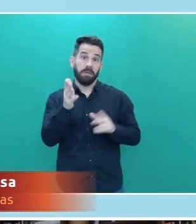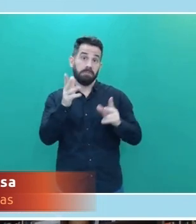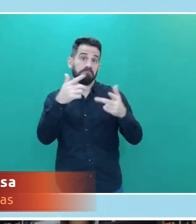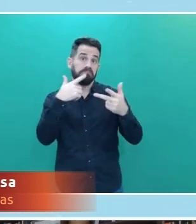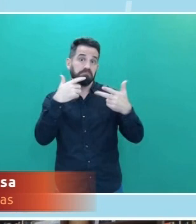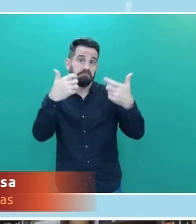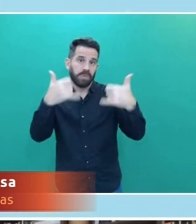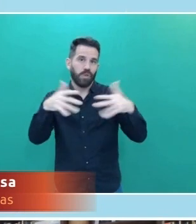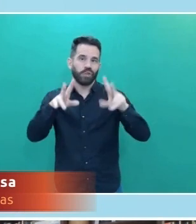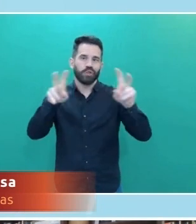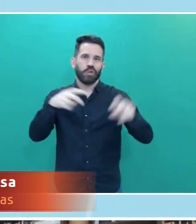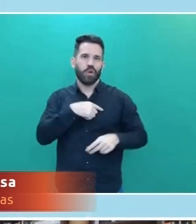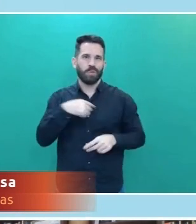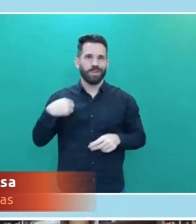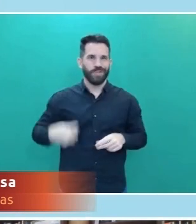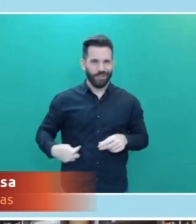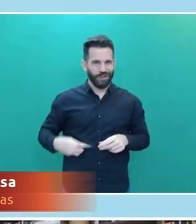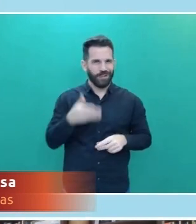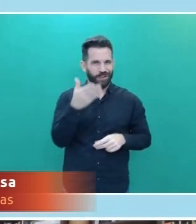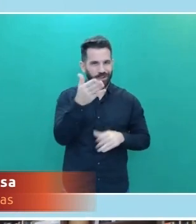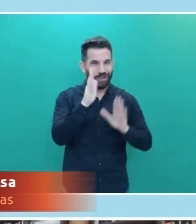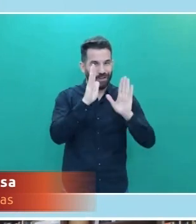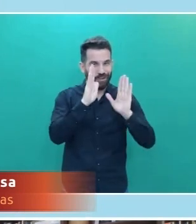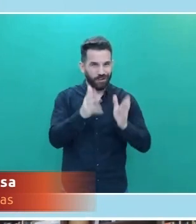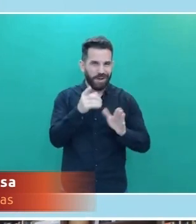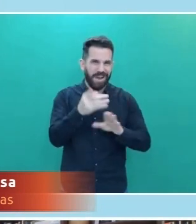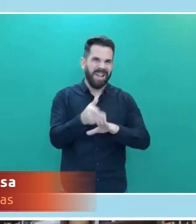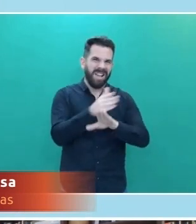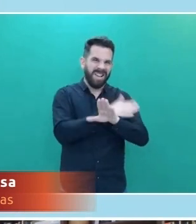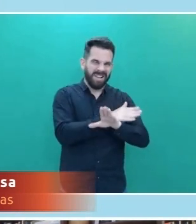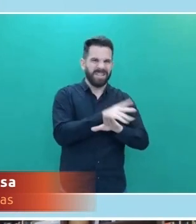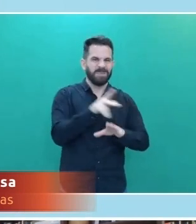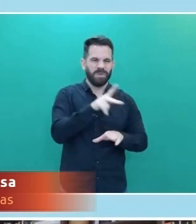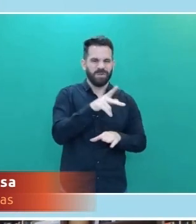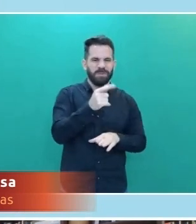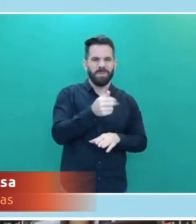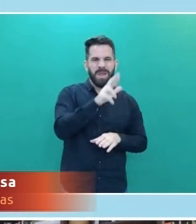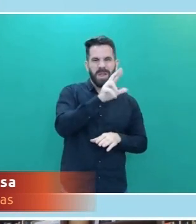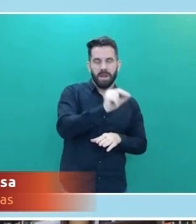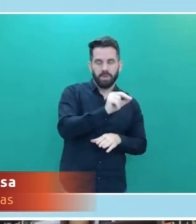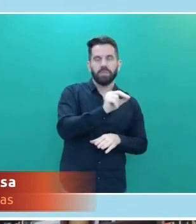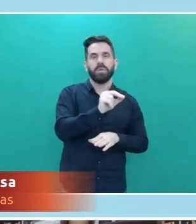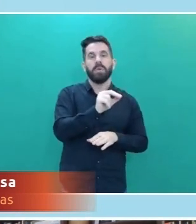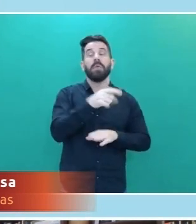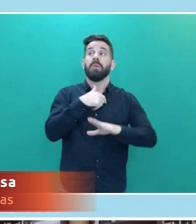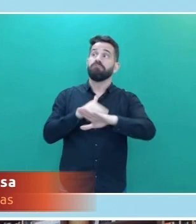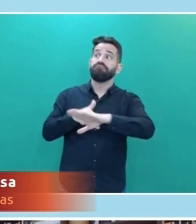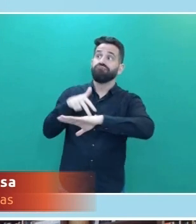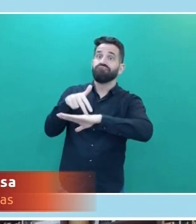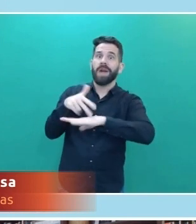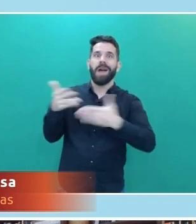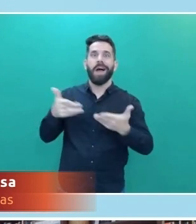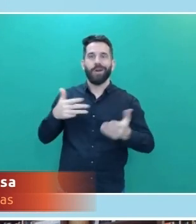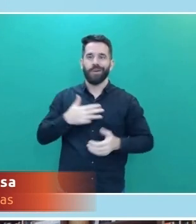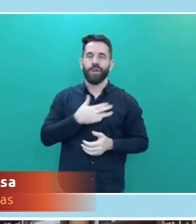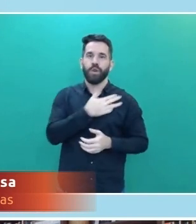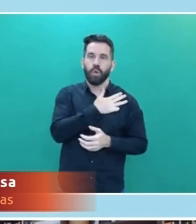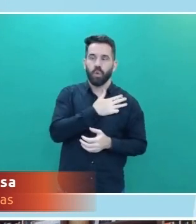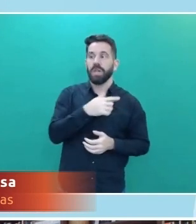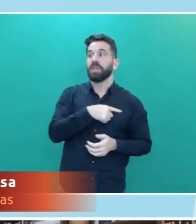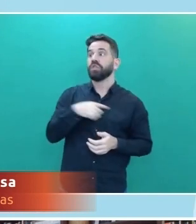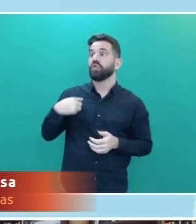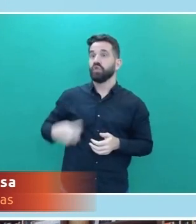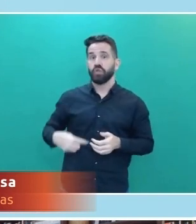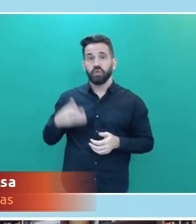a China. Há aí novos negócios, inclusive que estão gerando uma discussão, principalmente na imprensa, né, em relação a reduzir